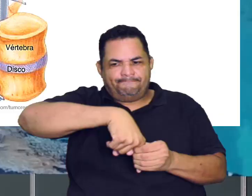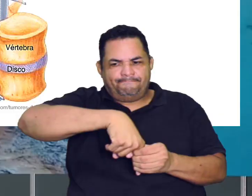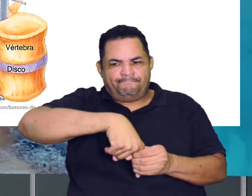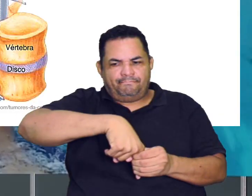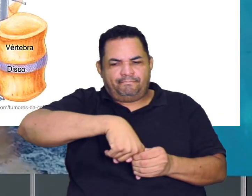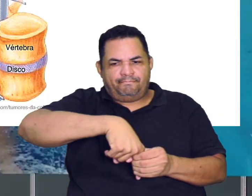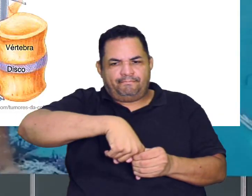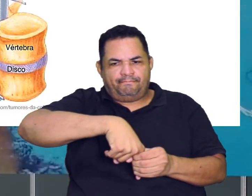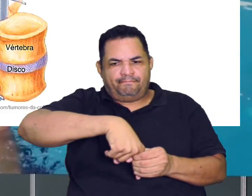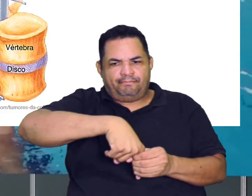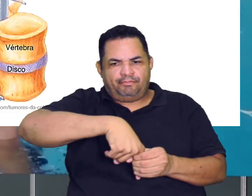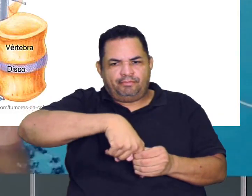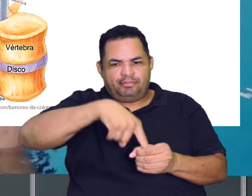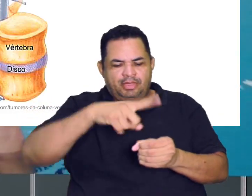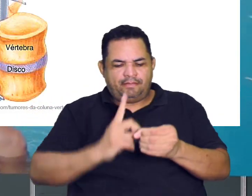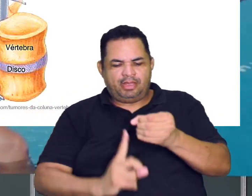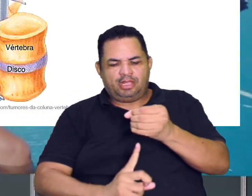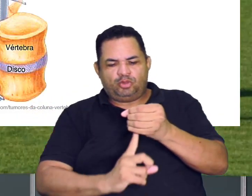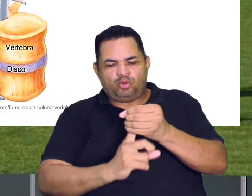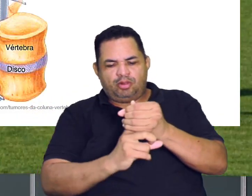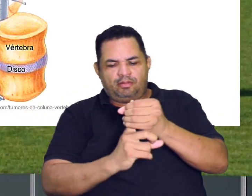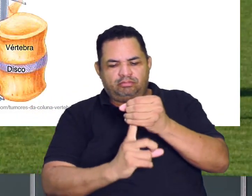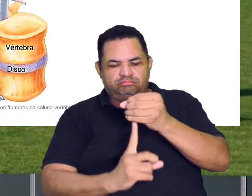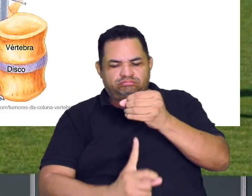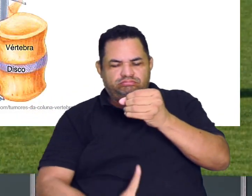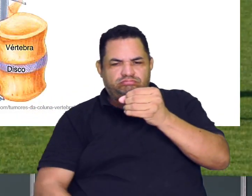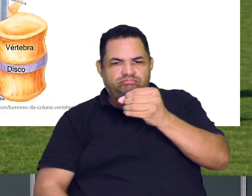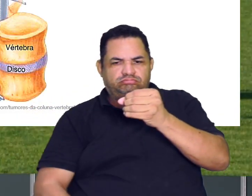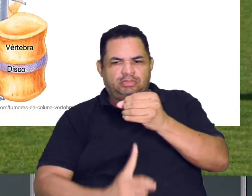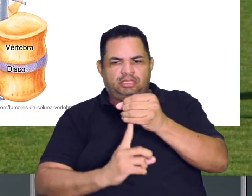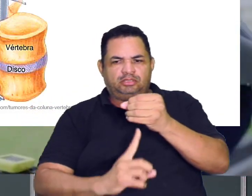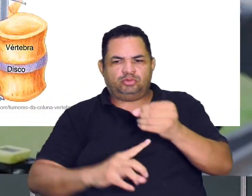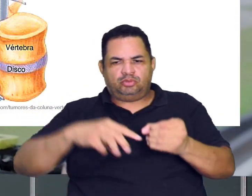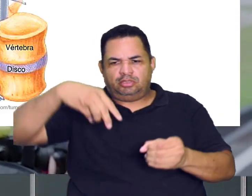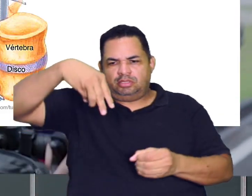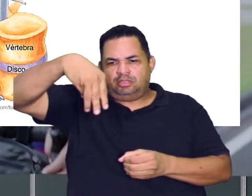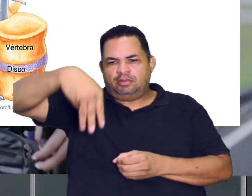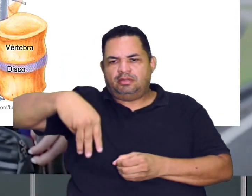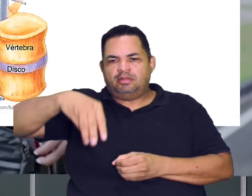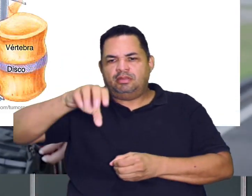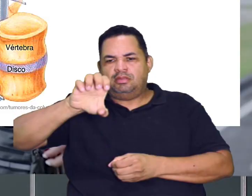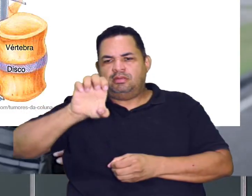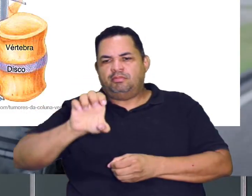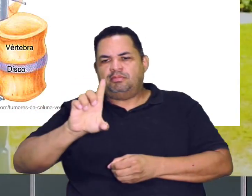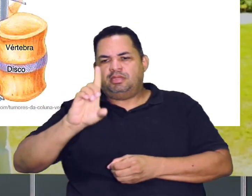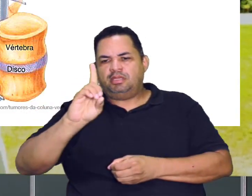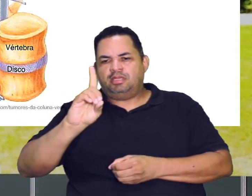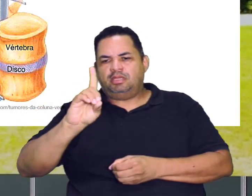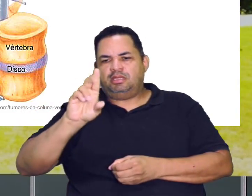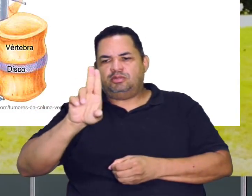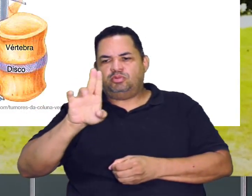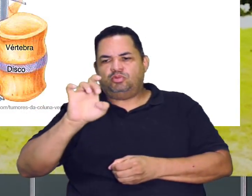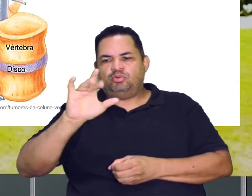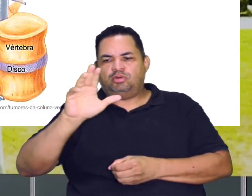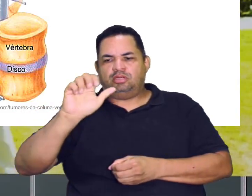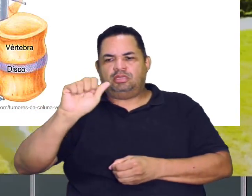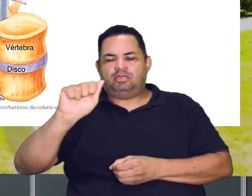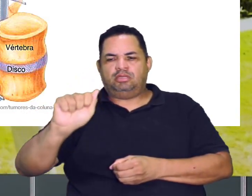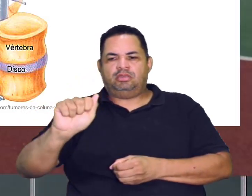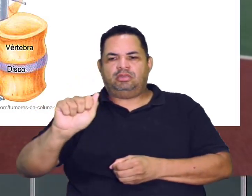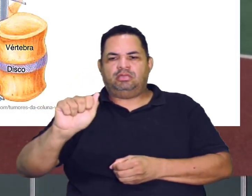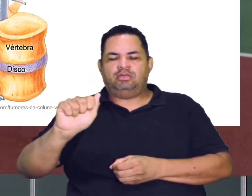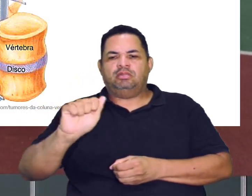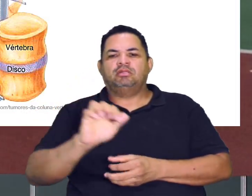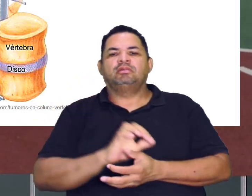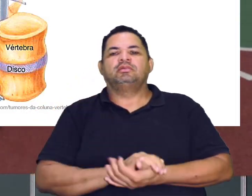olha, o quê? A medula espinhal. Tá? Ela que é responsável por todas essas informações que a gente acabou